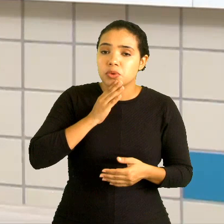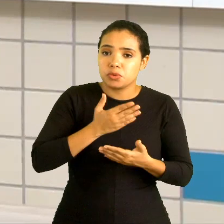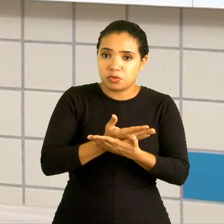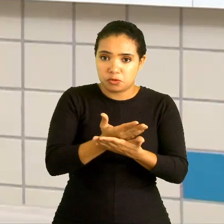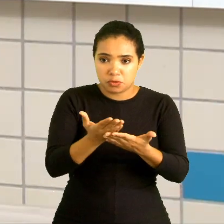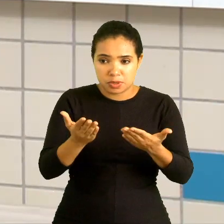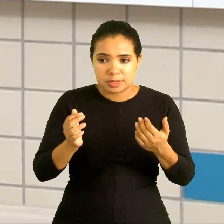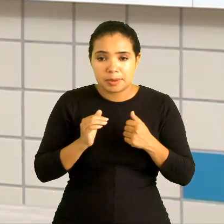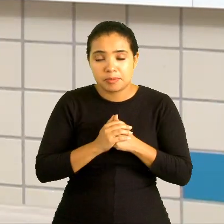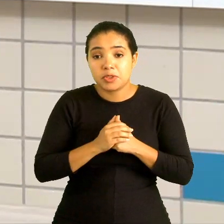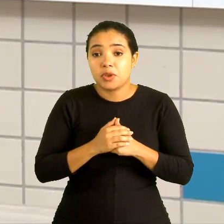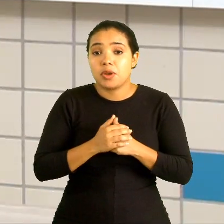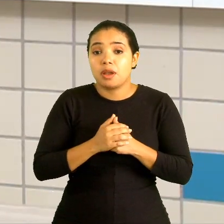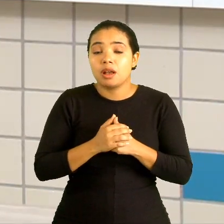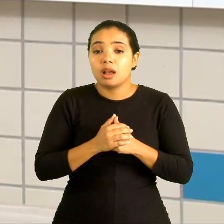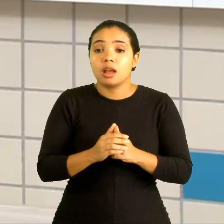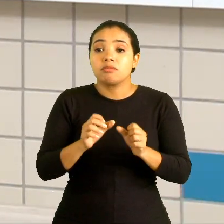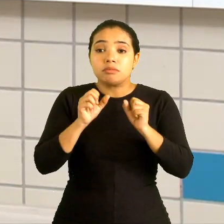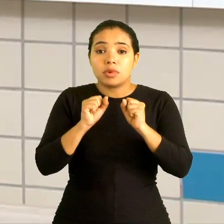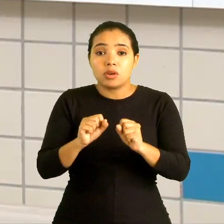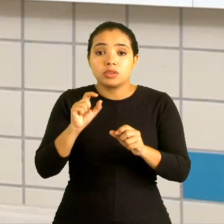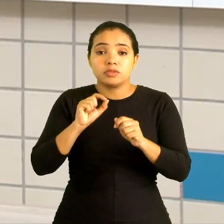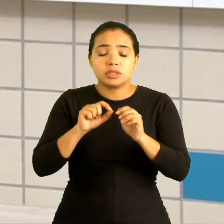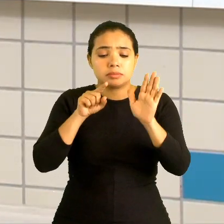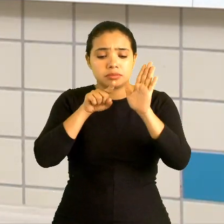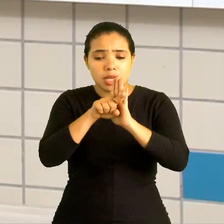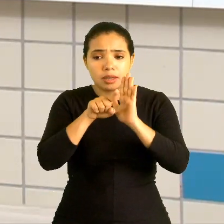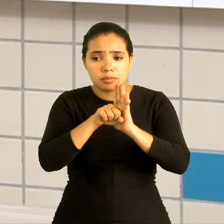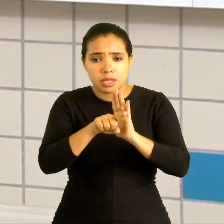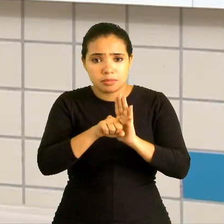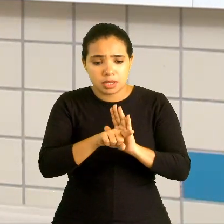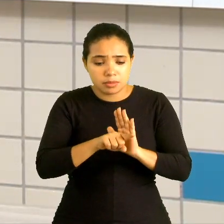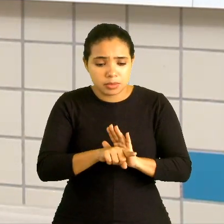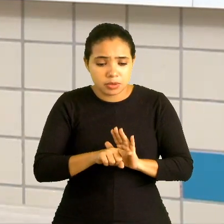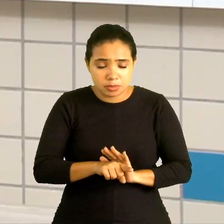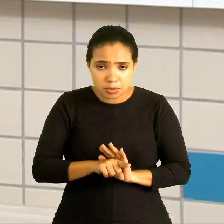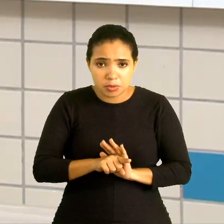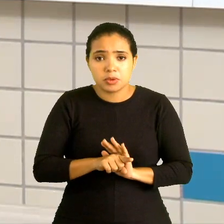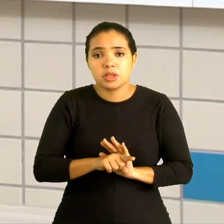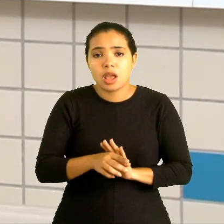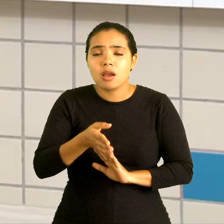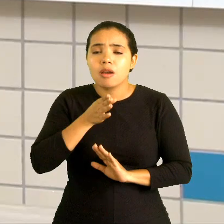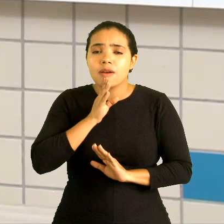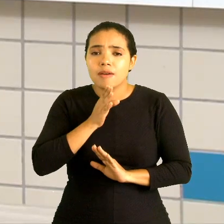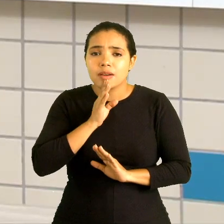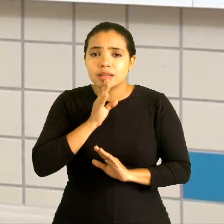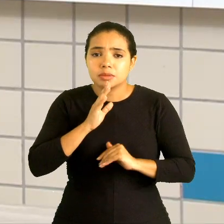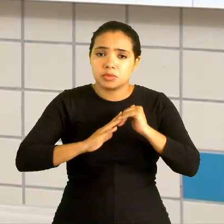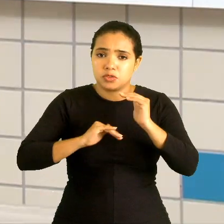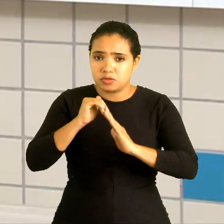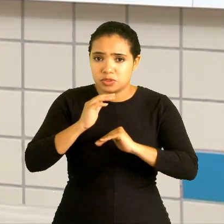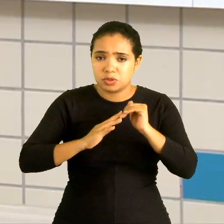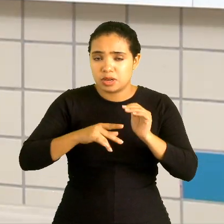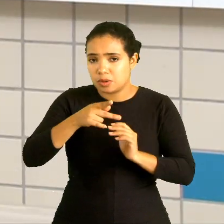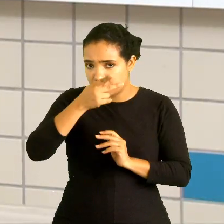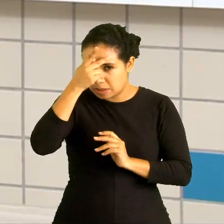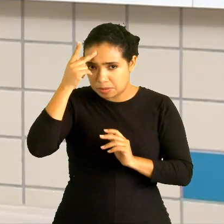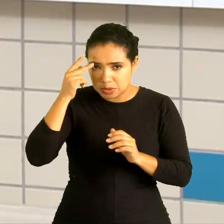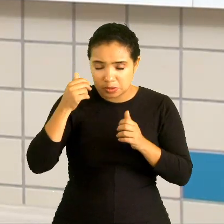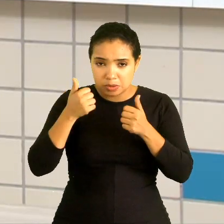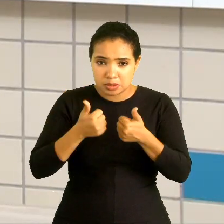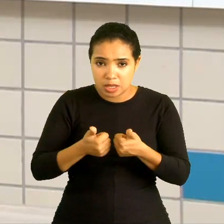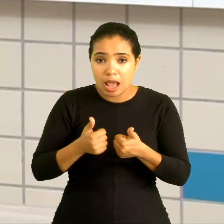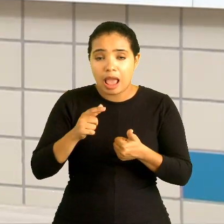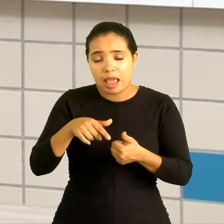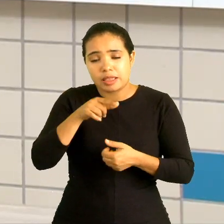vocês, e que vocês tendem a fazer perguntas para poder conhecer a profissão dessa pessoa. Então,